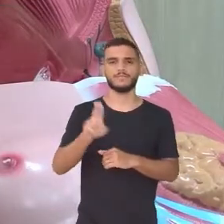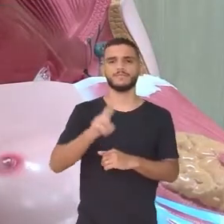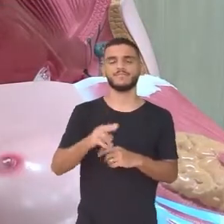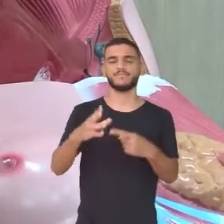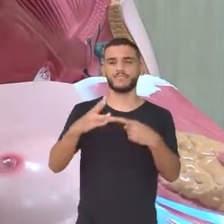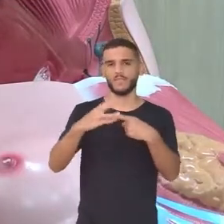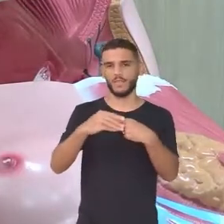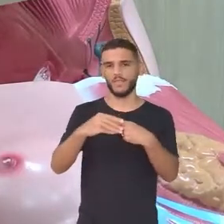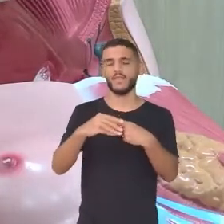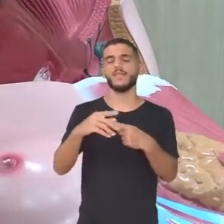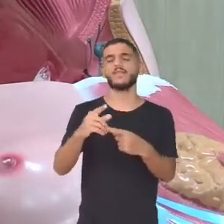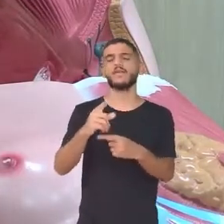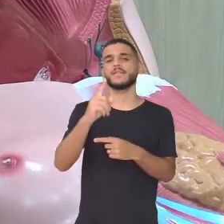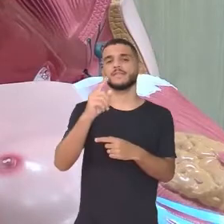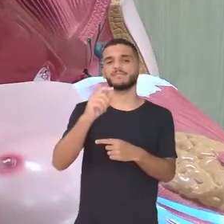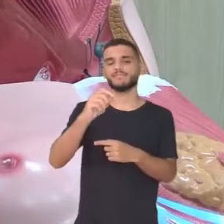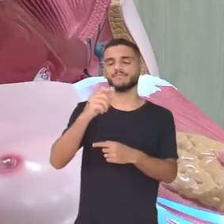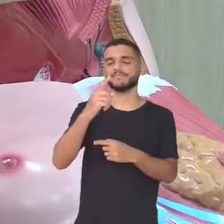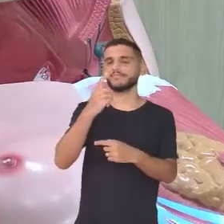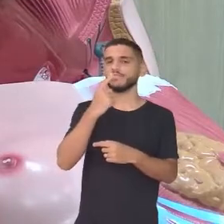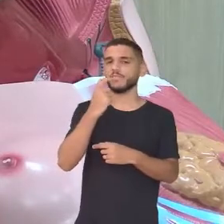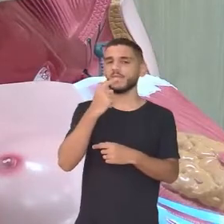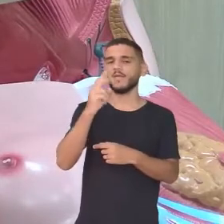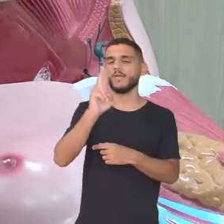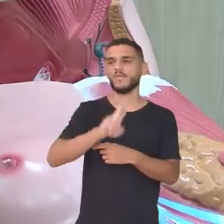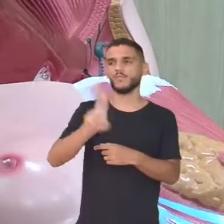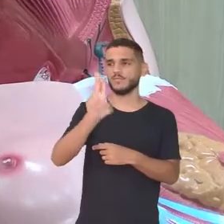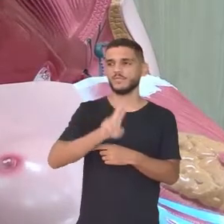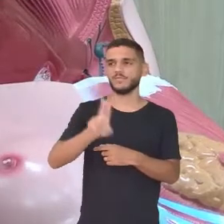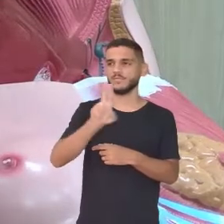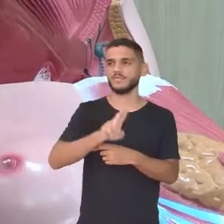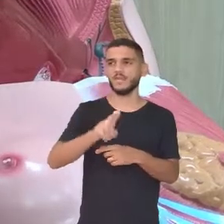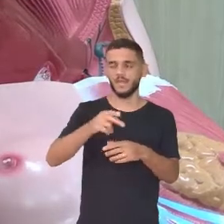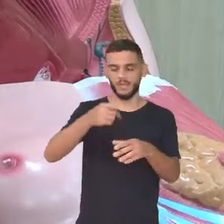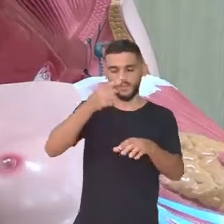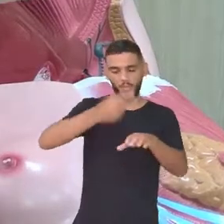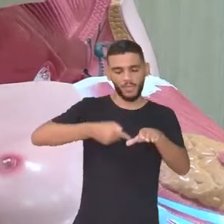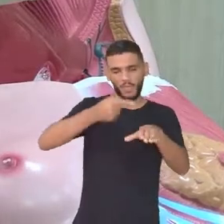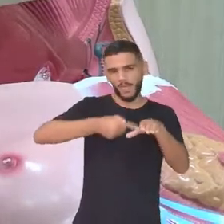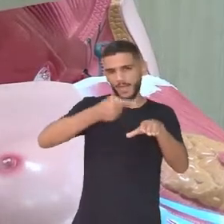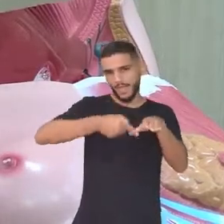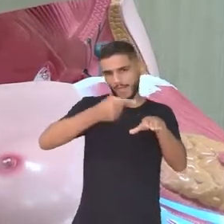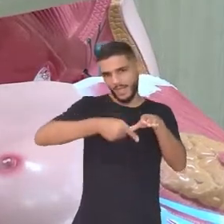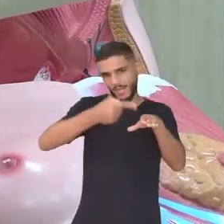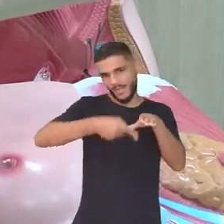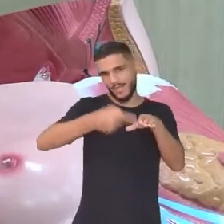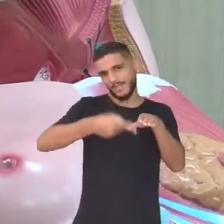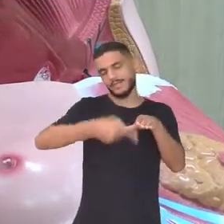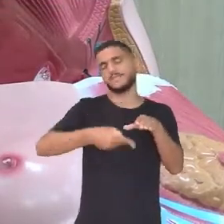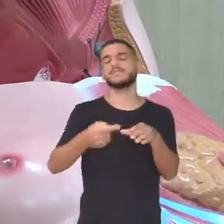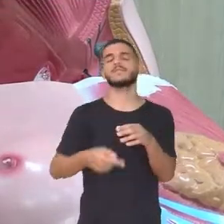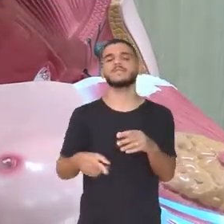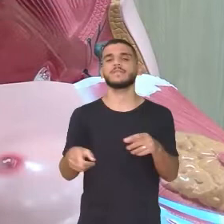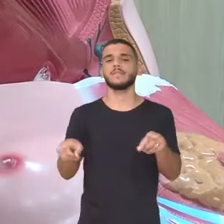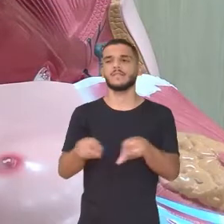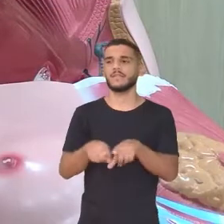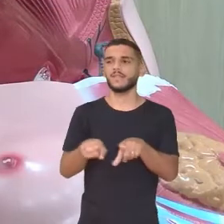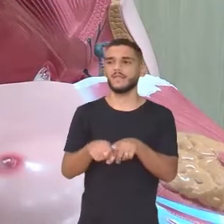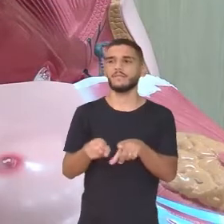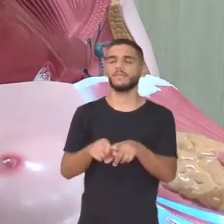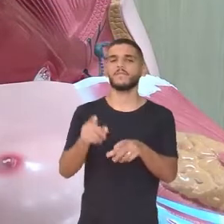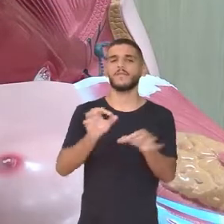a questão aí dessas estrias e essas bolinhas aí, né? Não tão bolinhas, né? São alongadas, são os núcleos